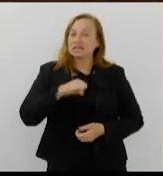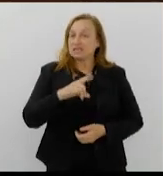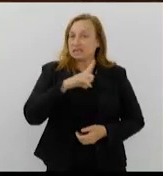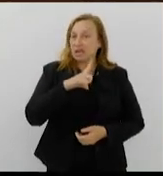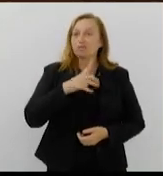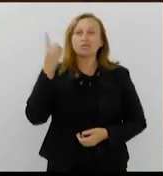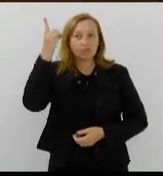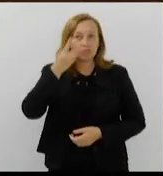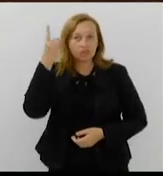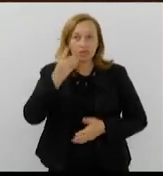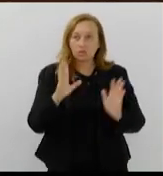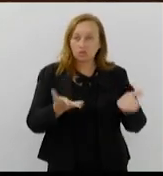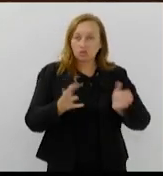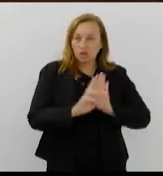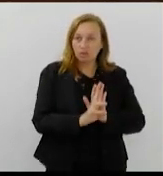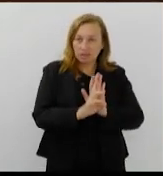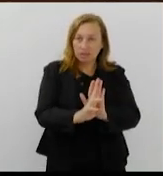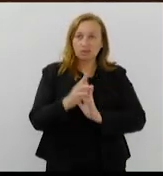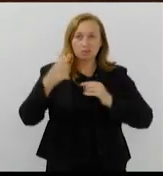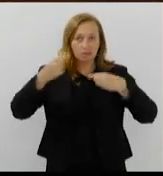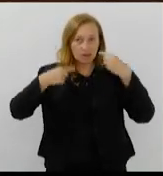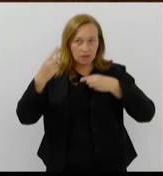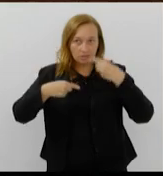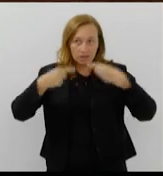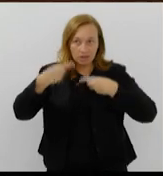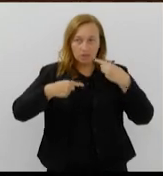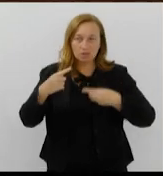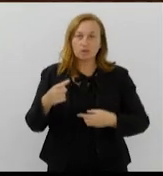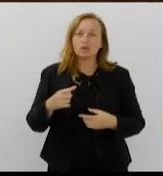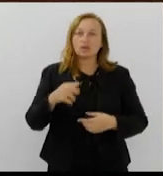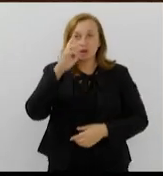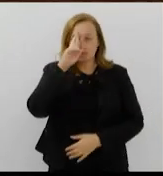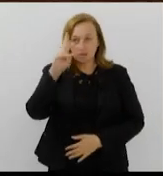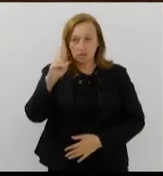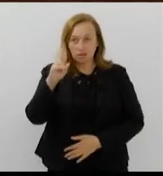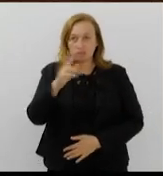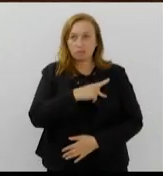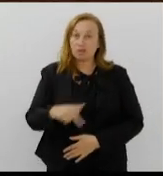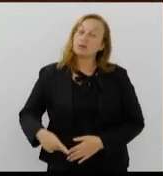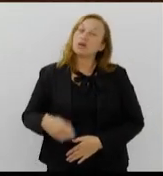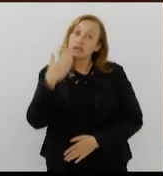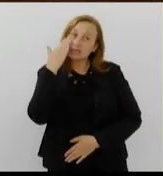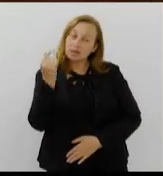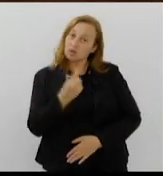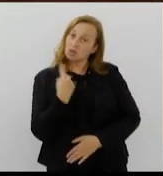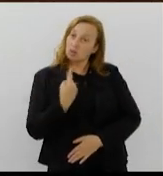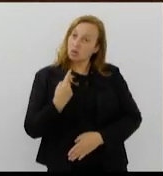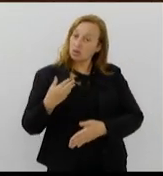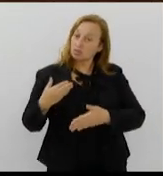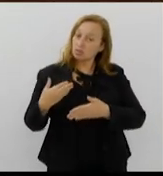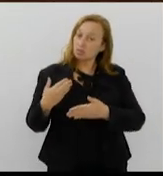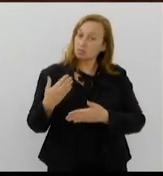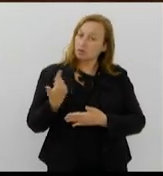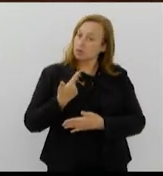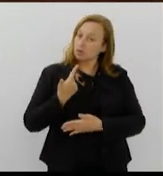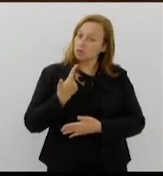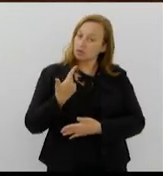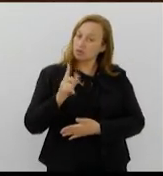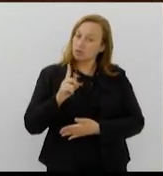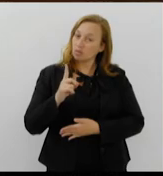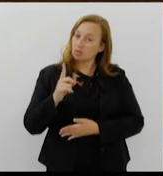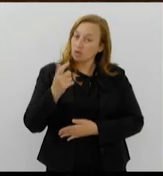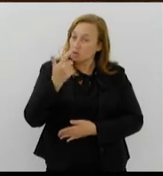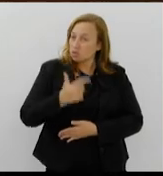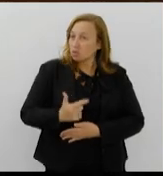representa o parlamento, é Vossa Excelência, e sabe que nós não estamos tão próximos assim ainda. Convivemos bem, nos